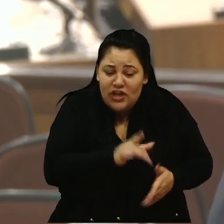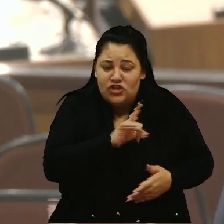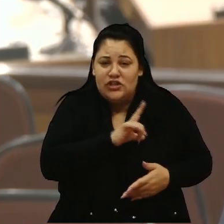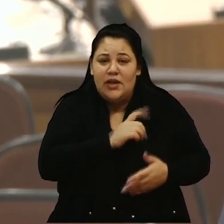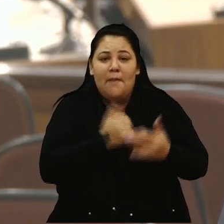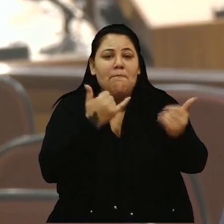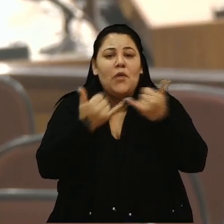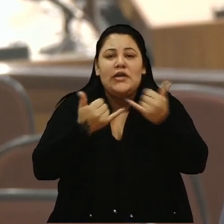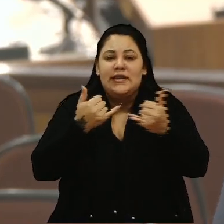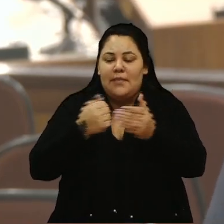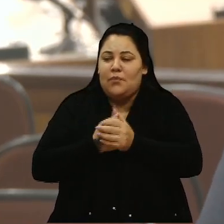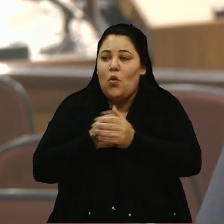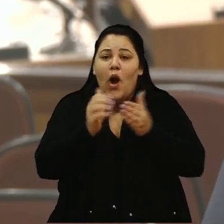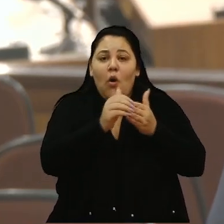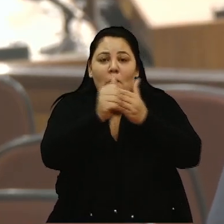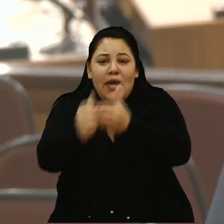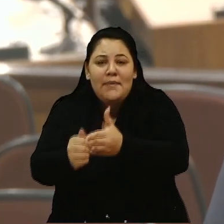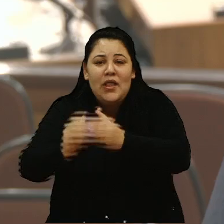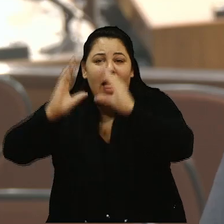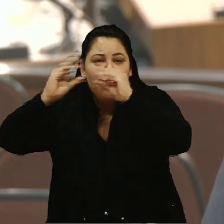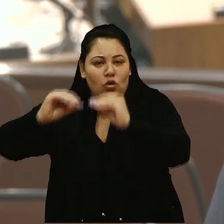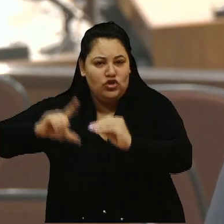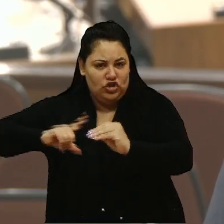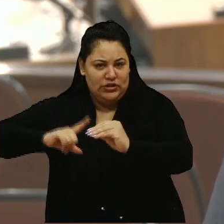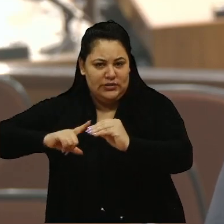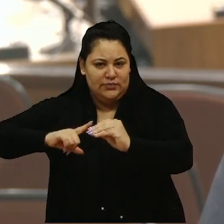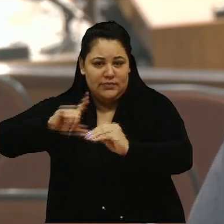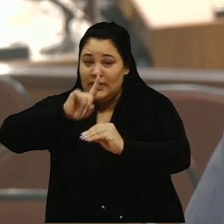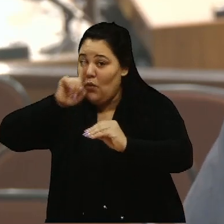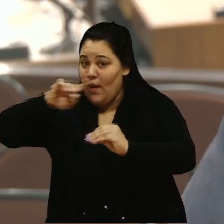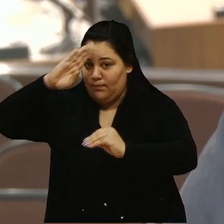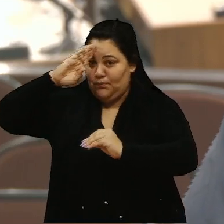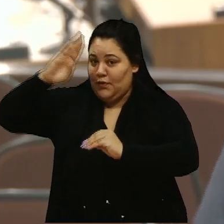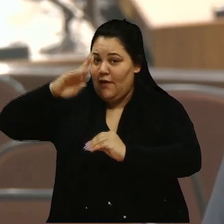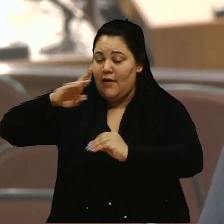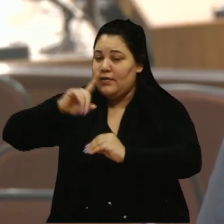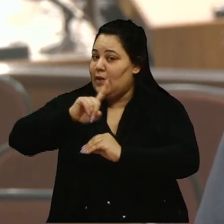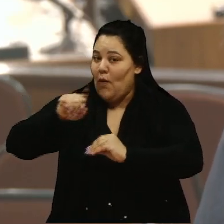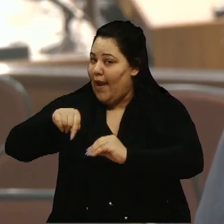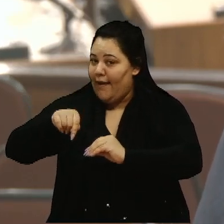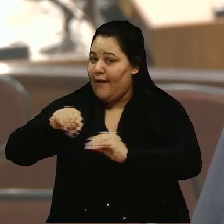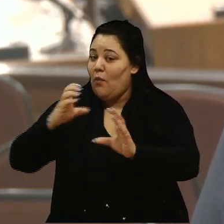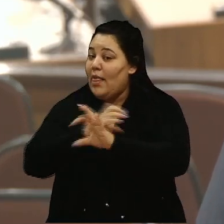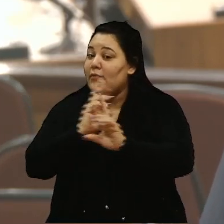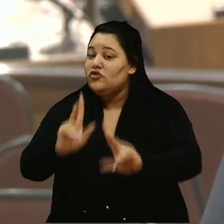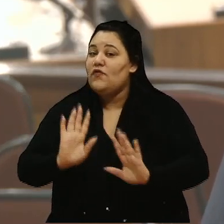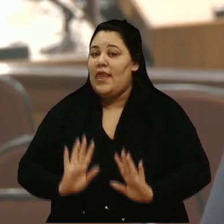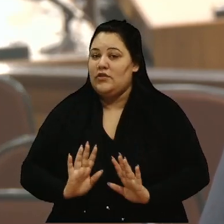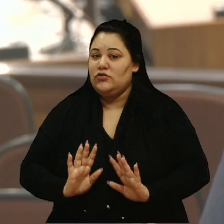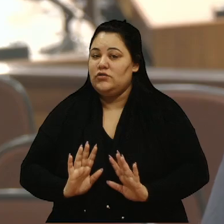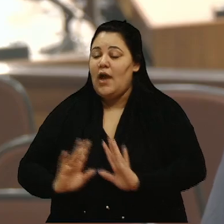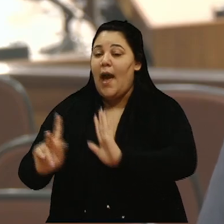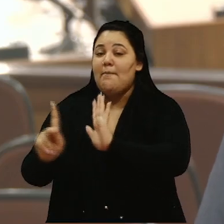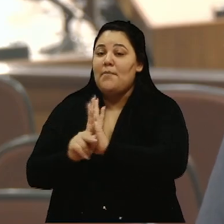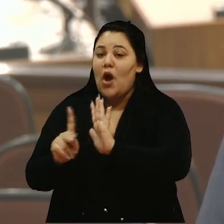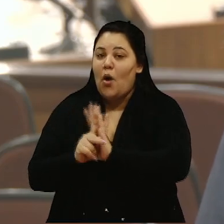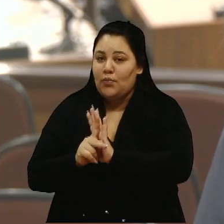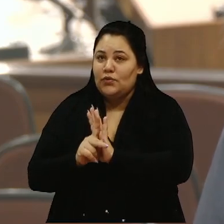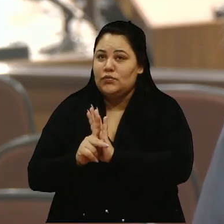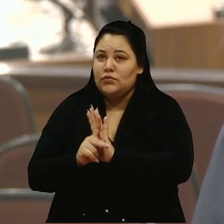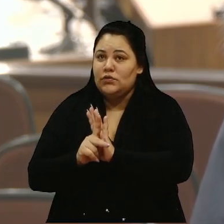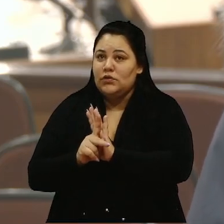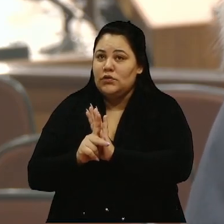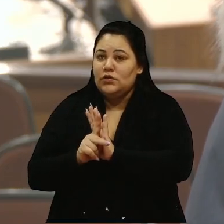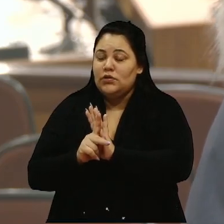abordagem noturna, que não é a força-tarefa, são coisas completamente diferentes, e a própria abordagem